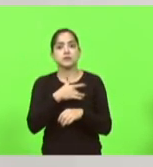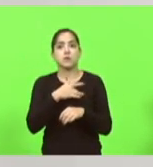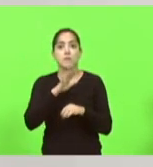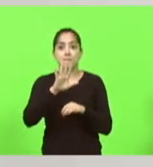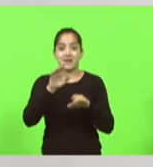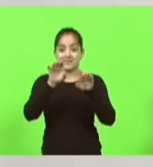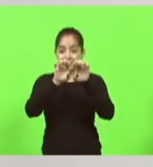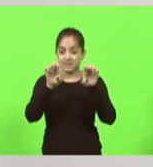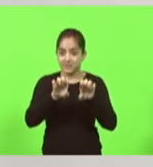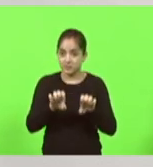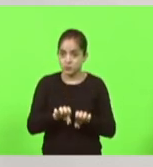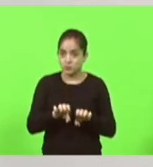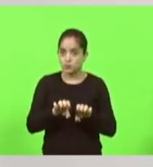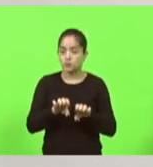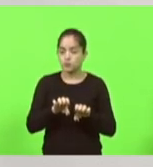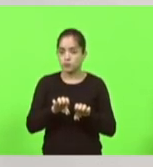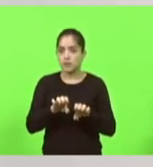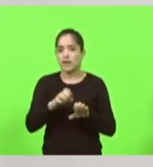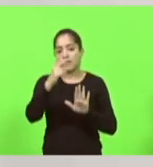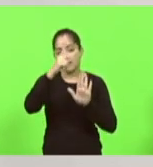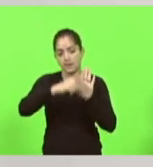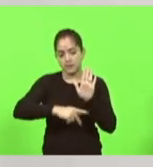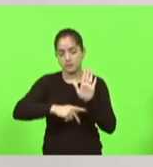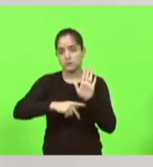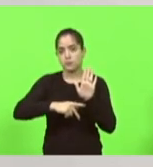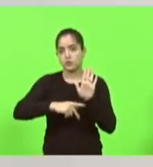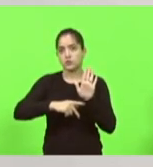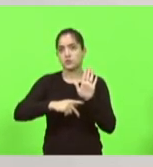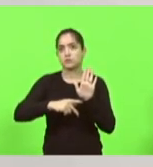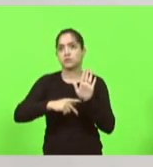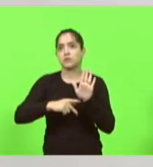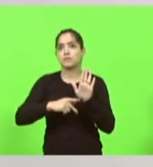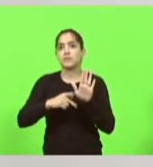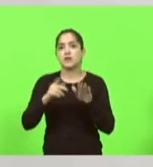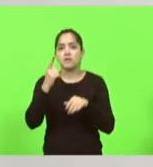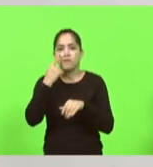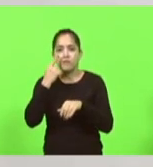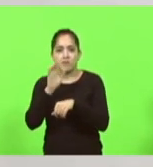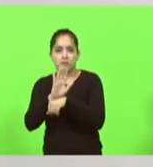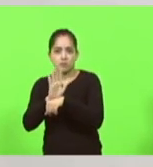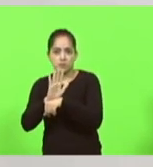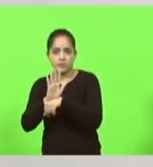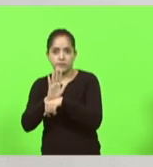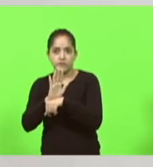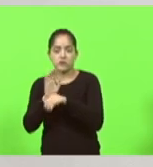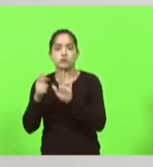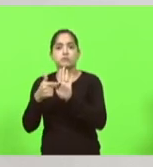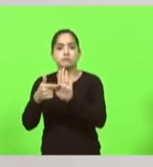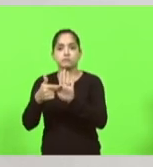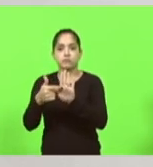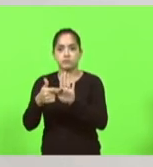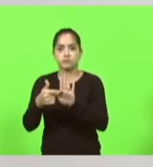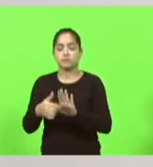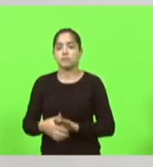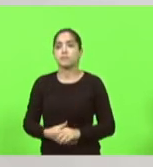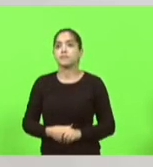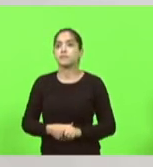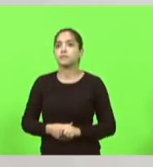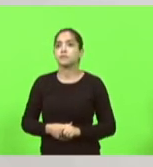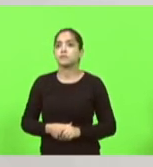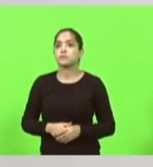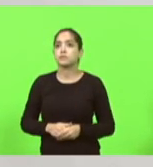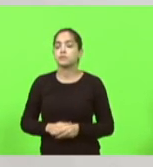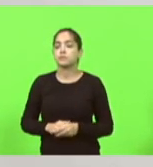infraestrutura nós temos esse projeto do Casario. Eu fiz ali um pequeno vídeo, dá um minutinho e meio, está ali prontinho, olha